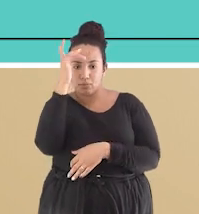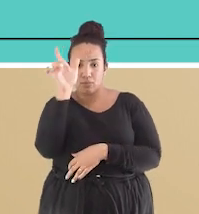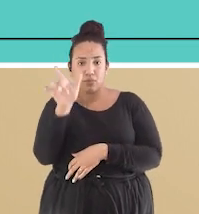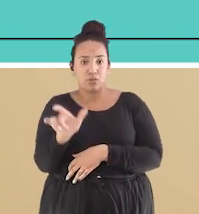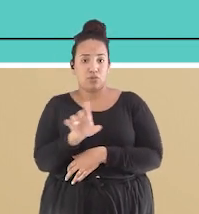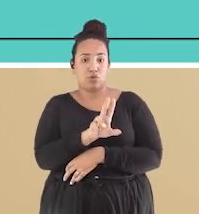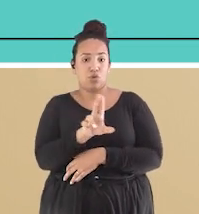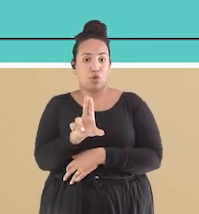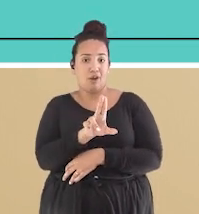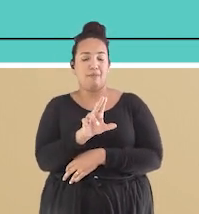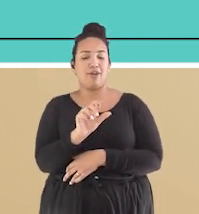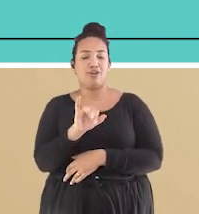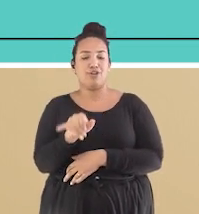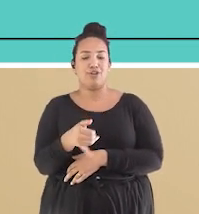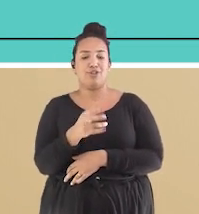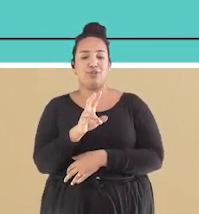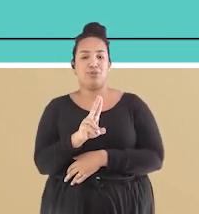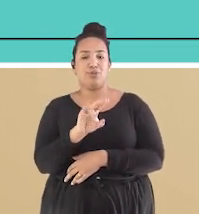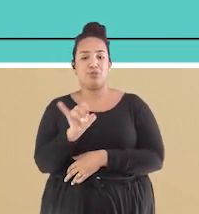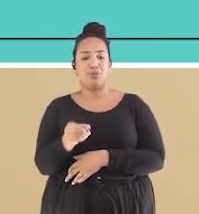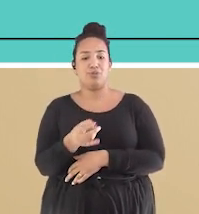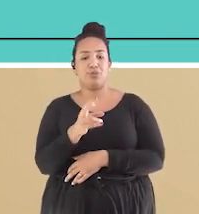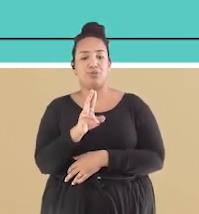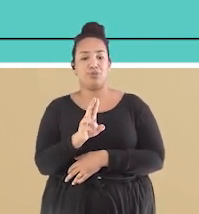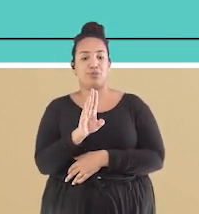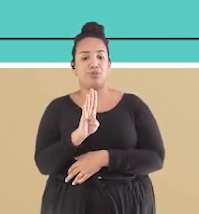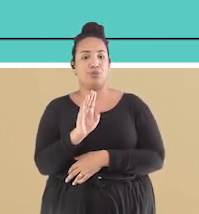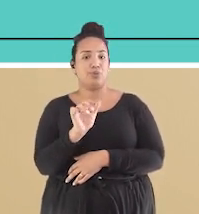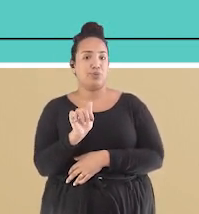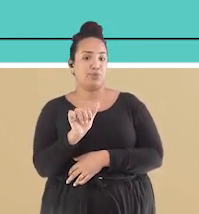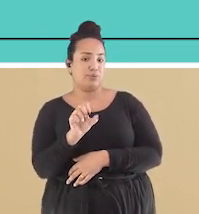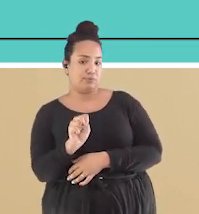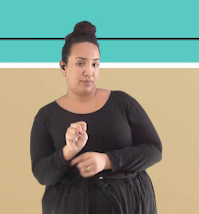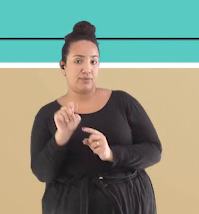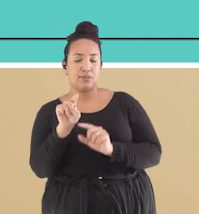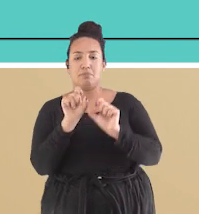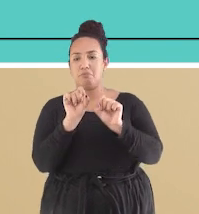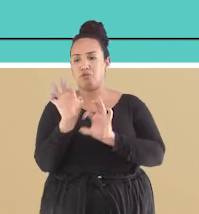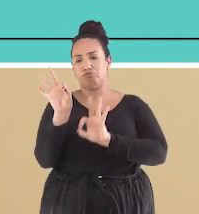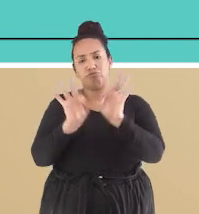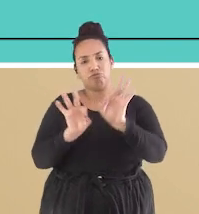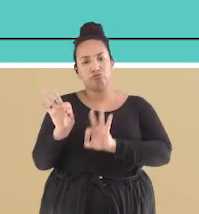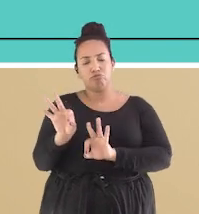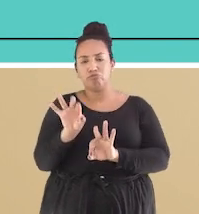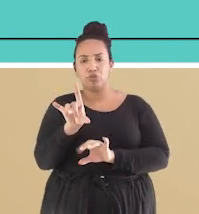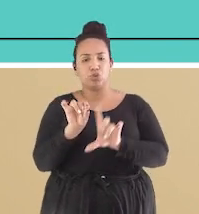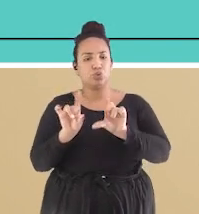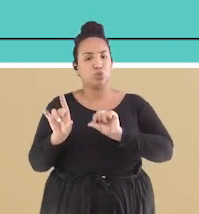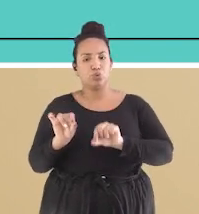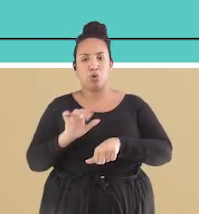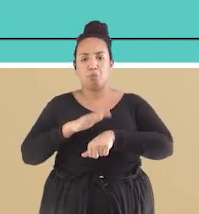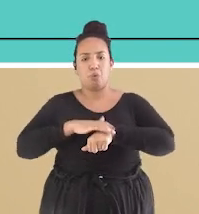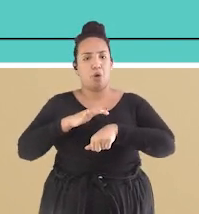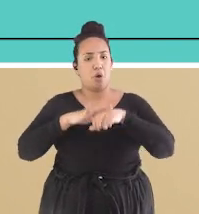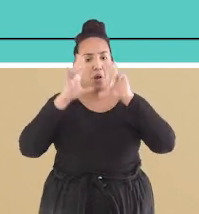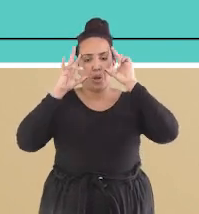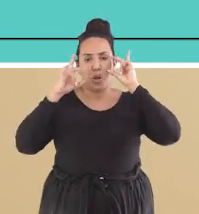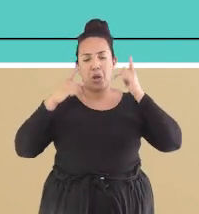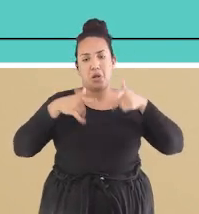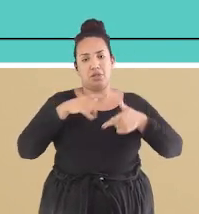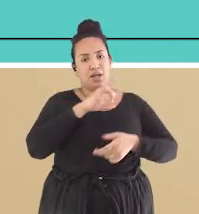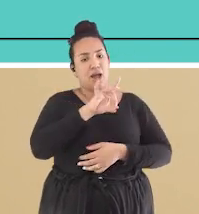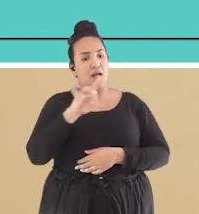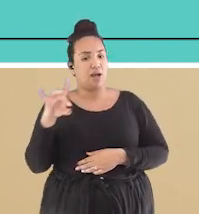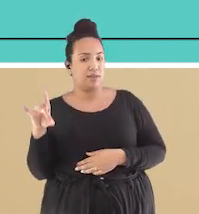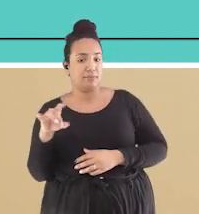de jujubas e que são completamente customizáveis, traduzindo o estilo e preferência de cada pessoa. Eles